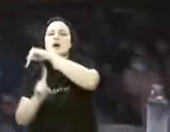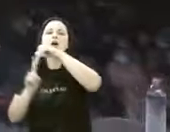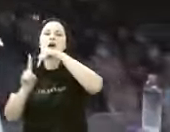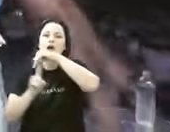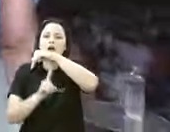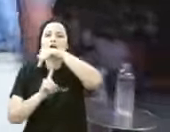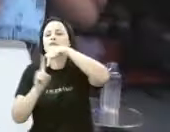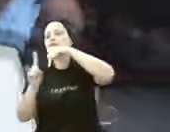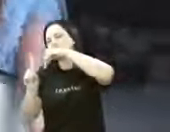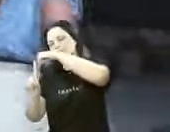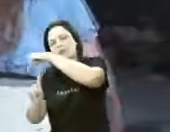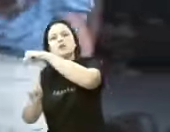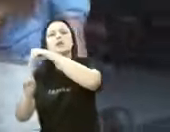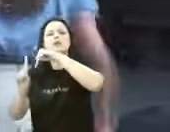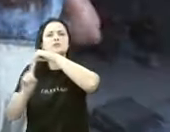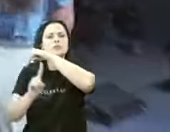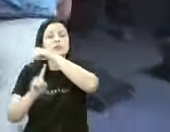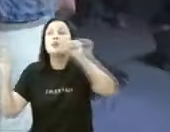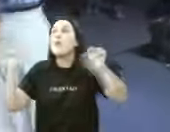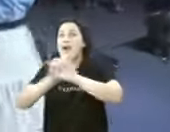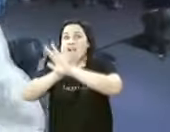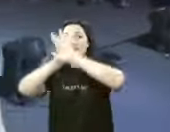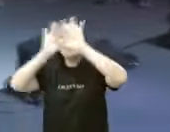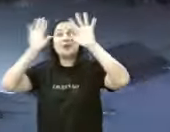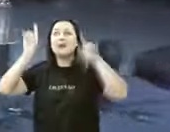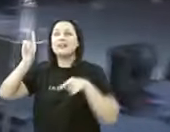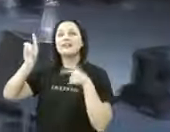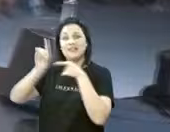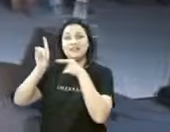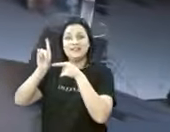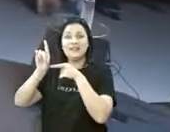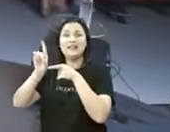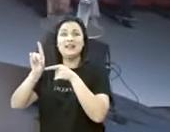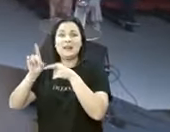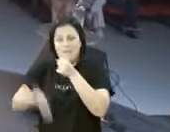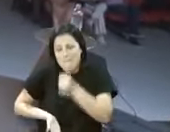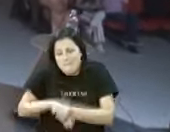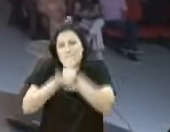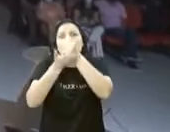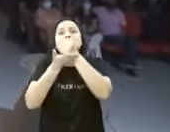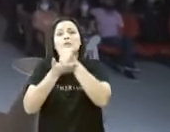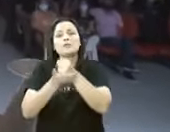diante da glória dele, a glória dele me força a continuar.